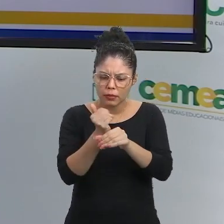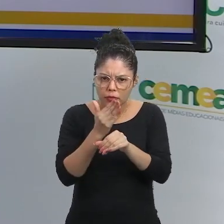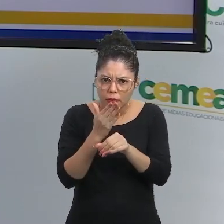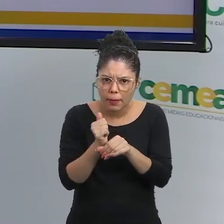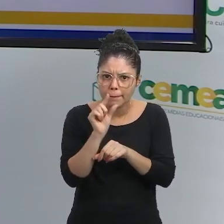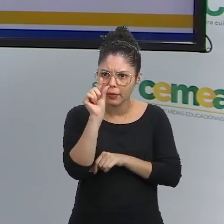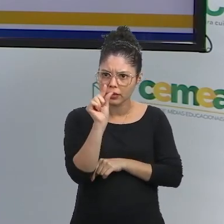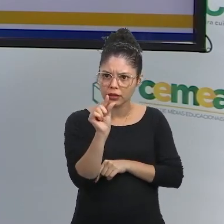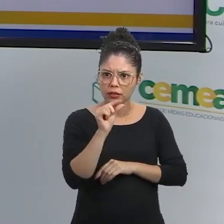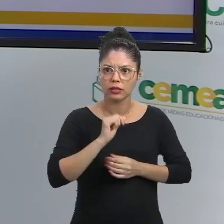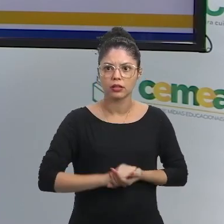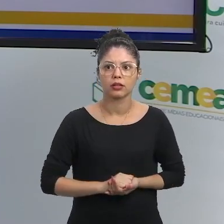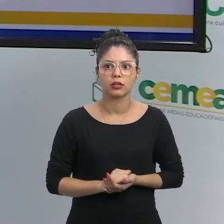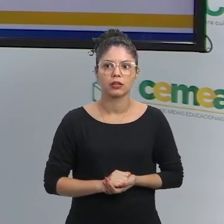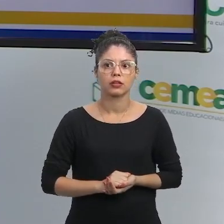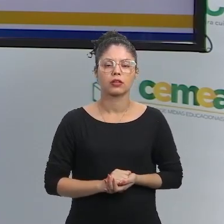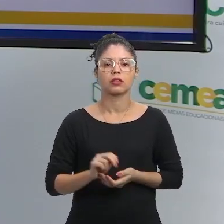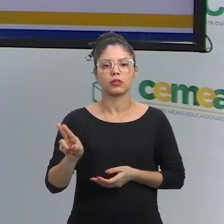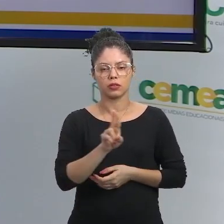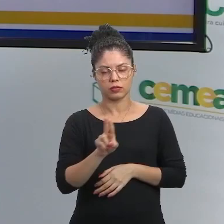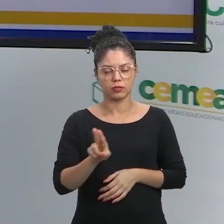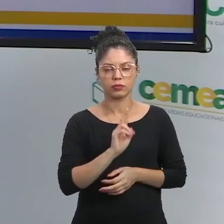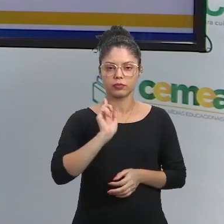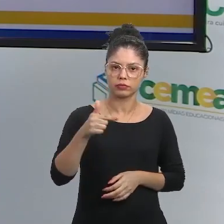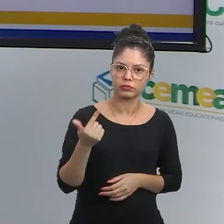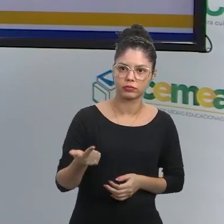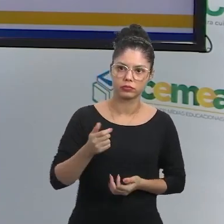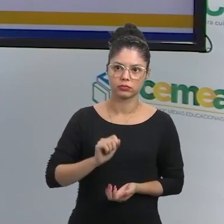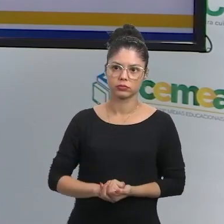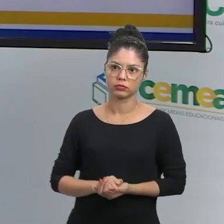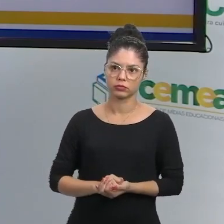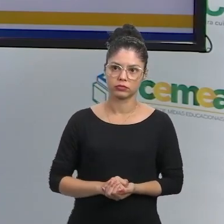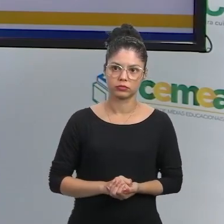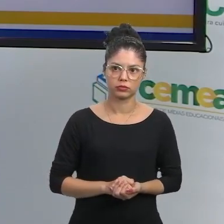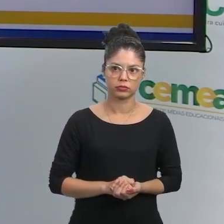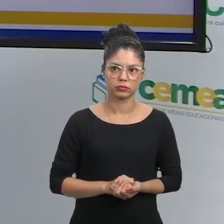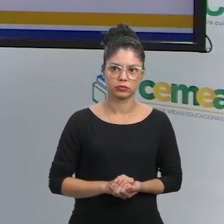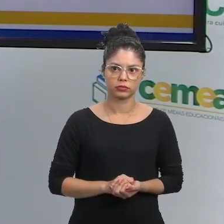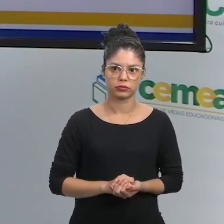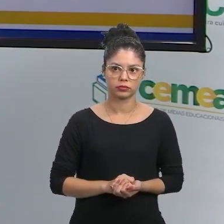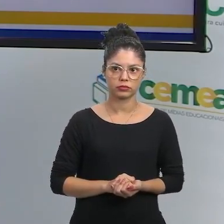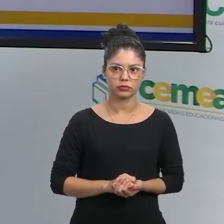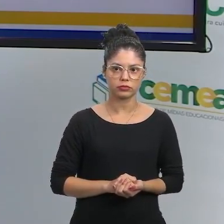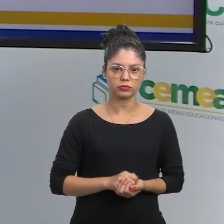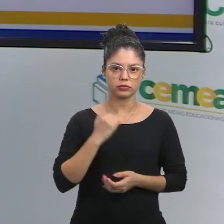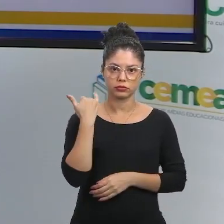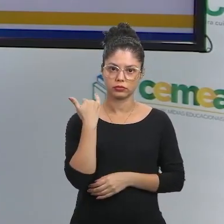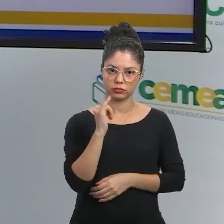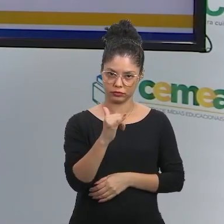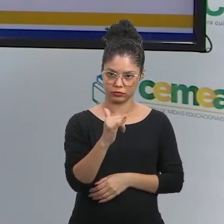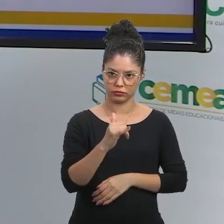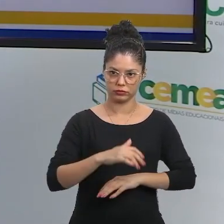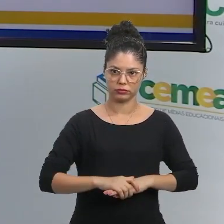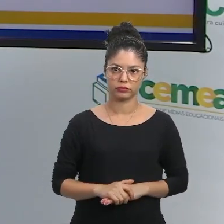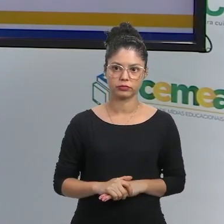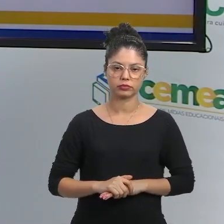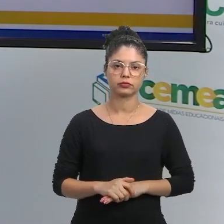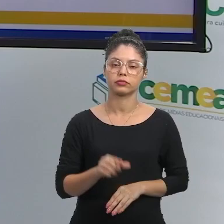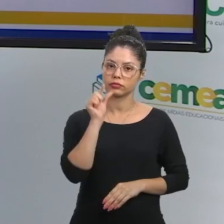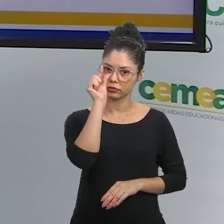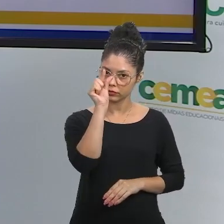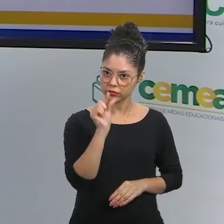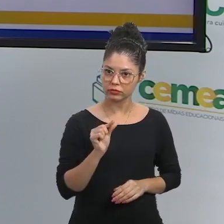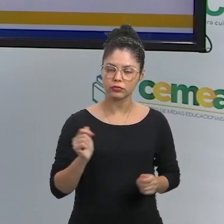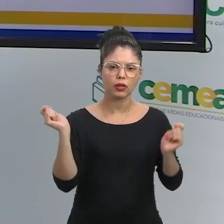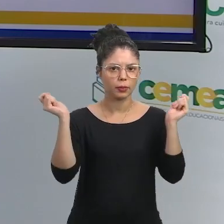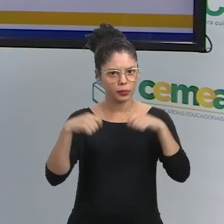com cargas. Aqui ele chamou aí depois de, como nós vamos ver, elétrons. Então essas partículas aí,